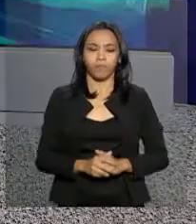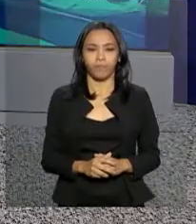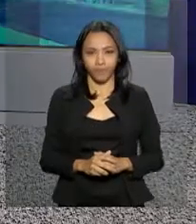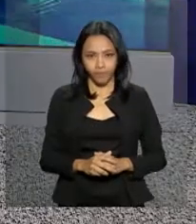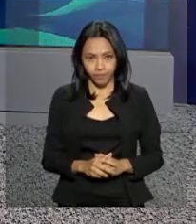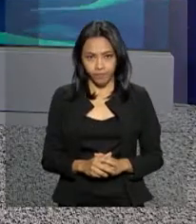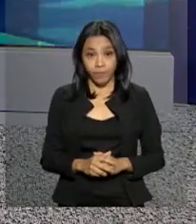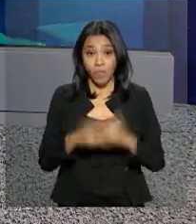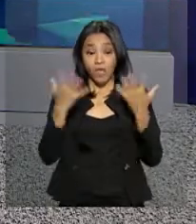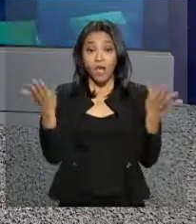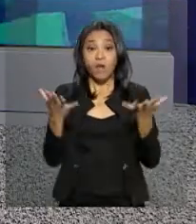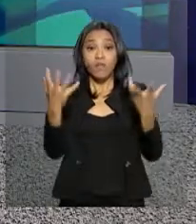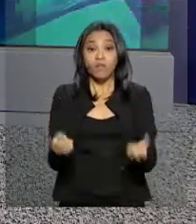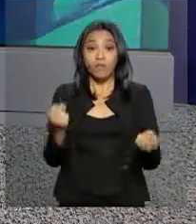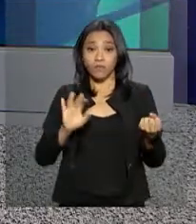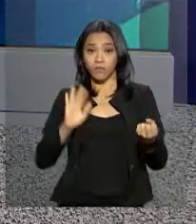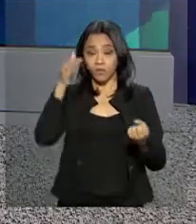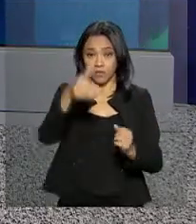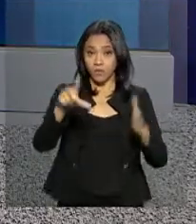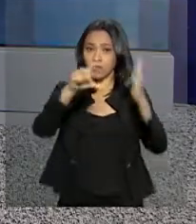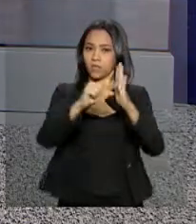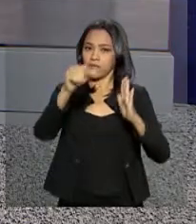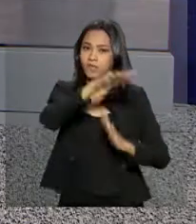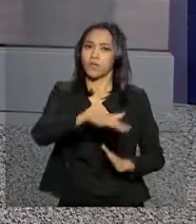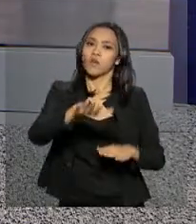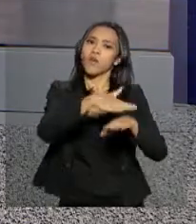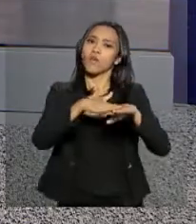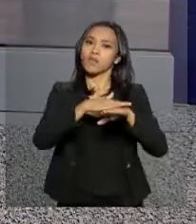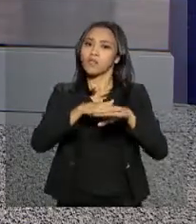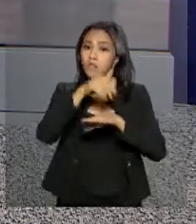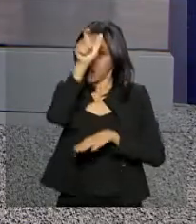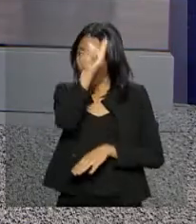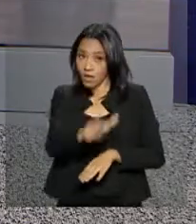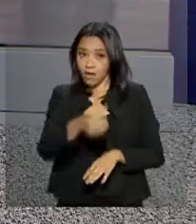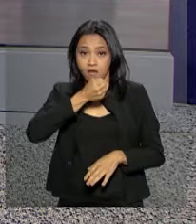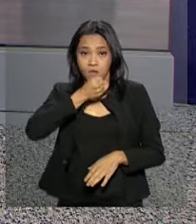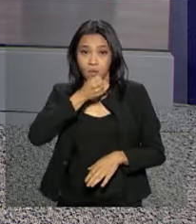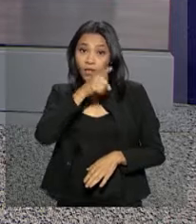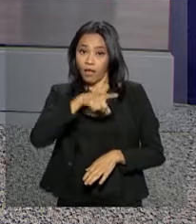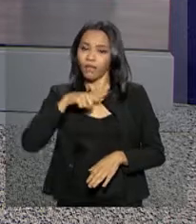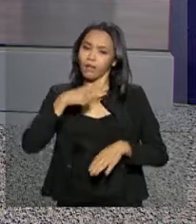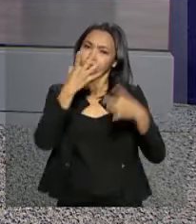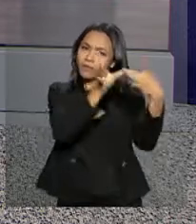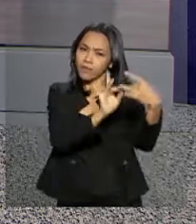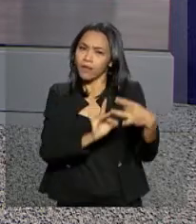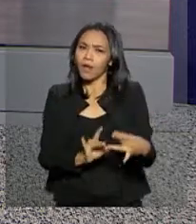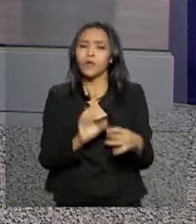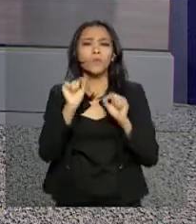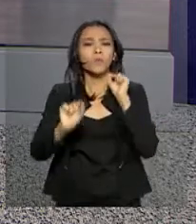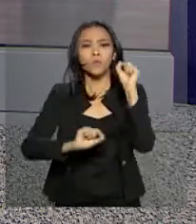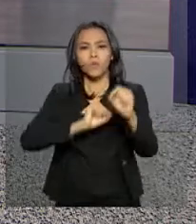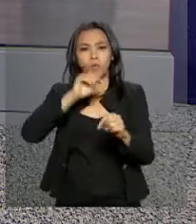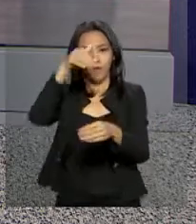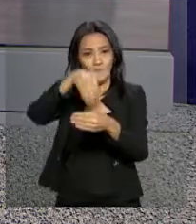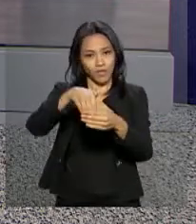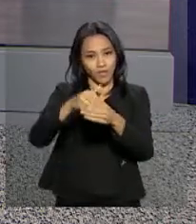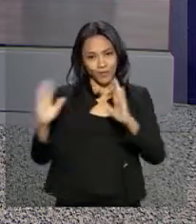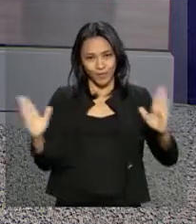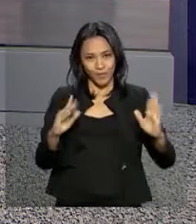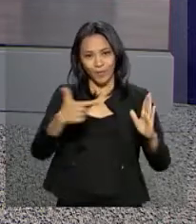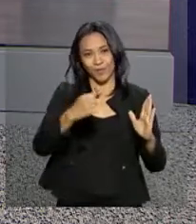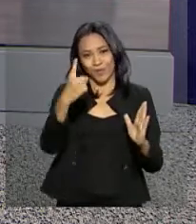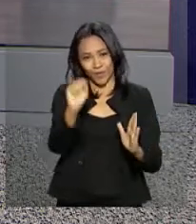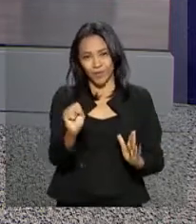vamos agora ao palácio do planalto conversar com a repórter gabriela noronha nos traz mais detalhes sobre as eleições de 2018